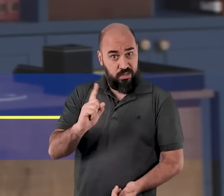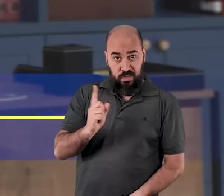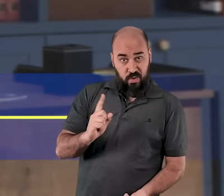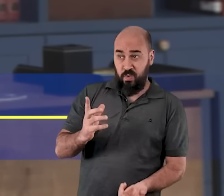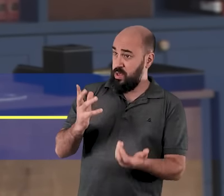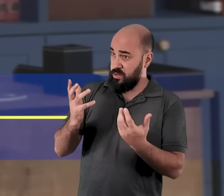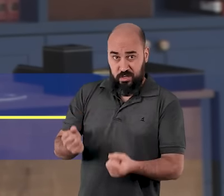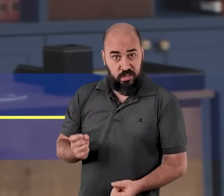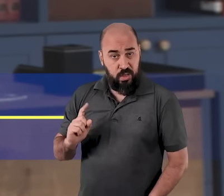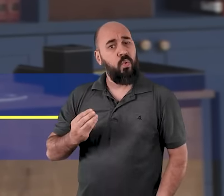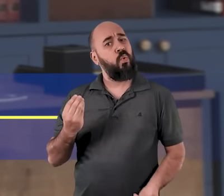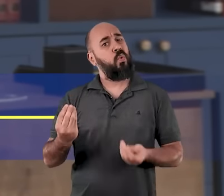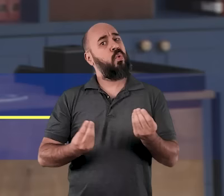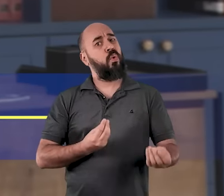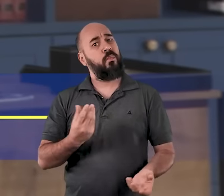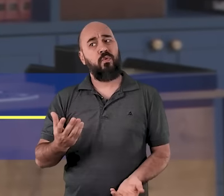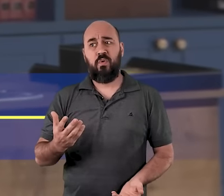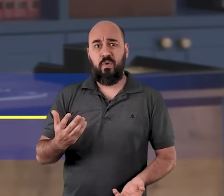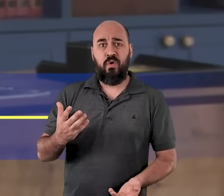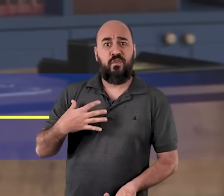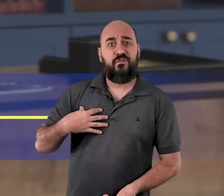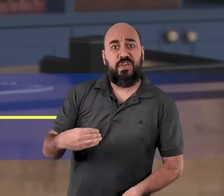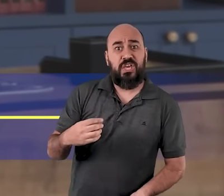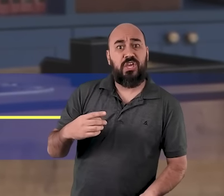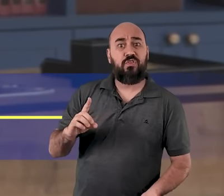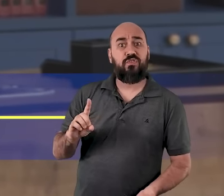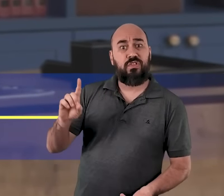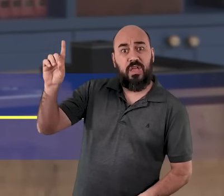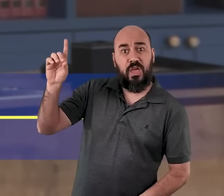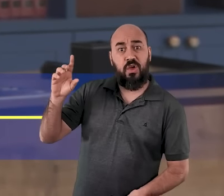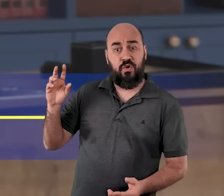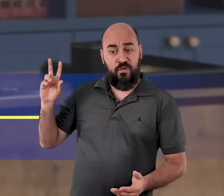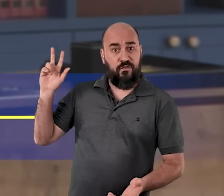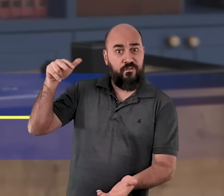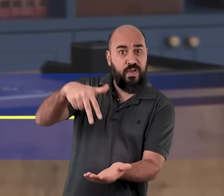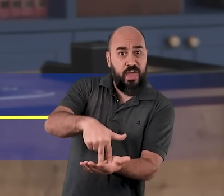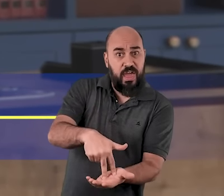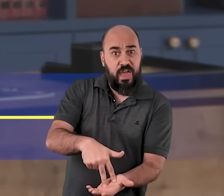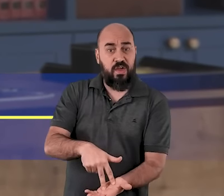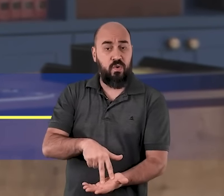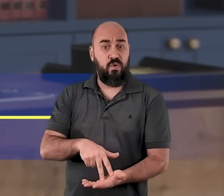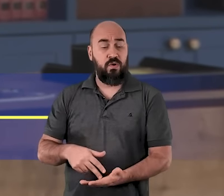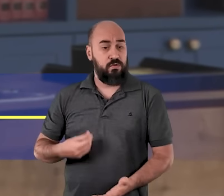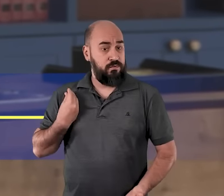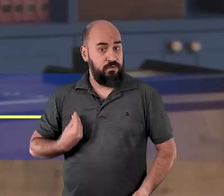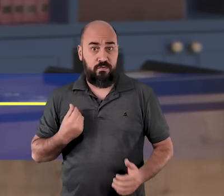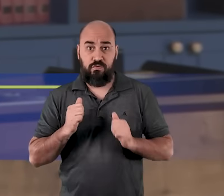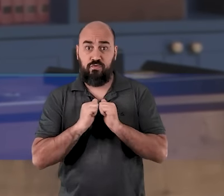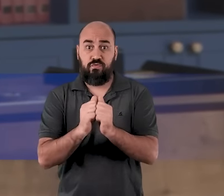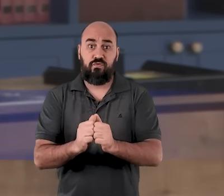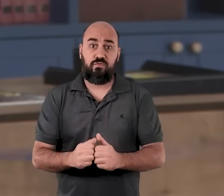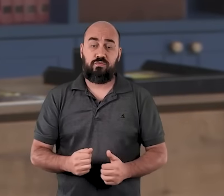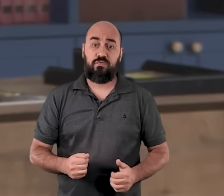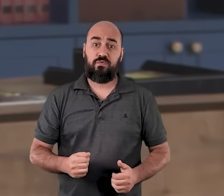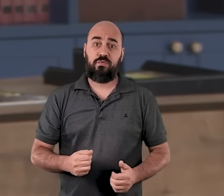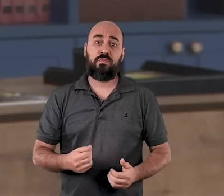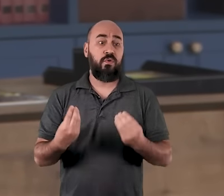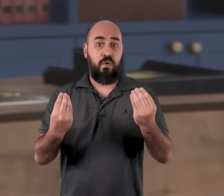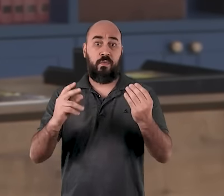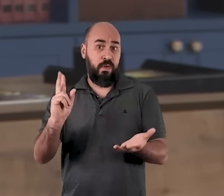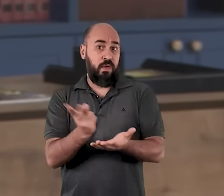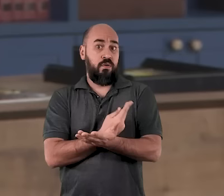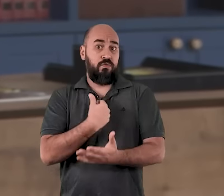próprio Deus, do seu Filho que se tornou homem e habitou entre nós, como escaparemos se não levarmos